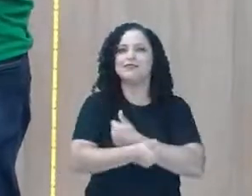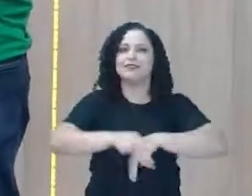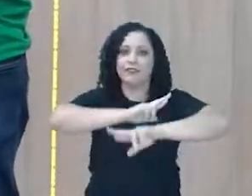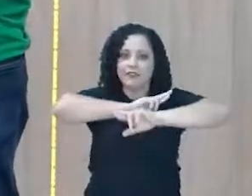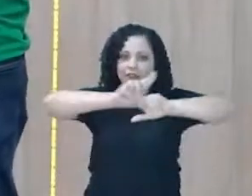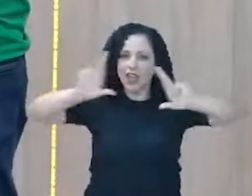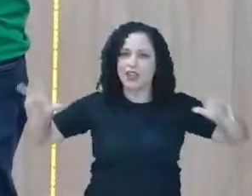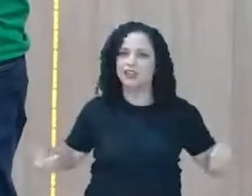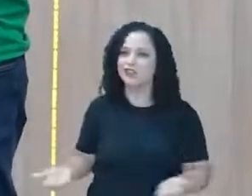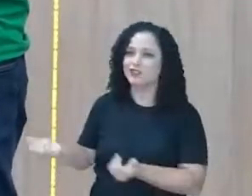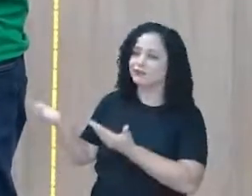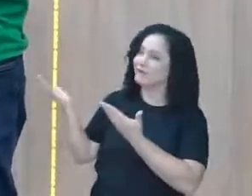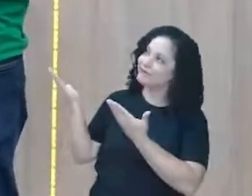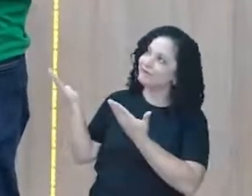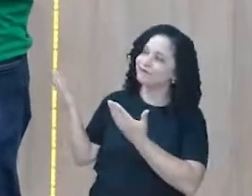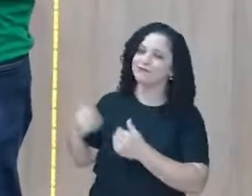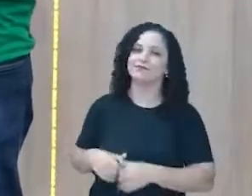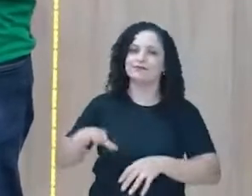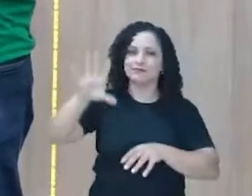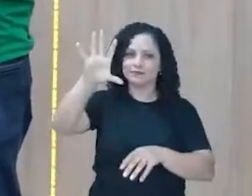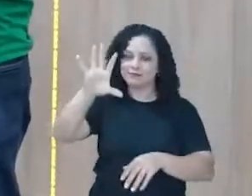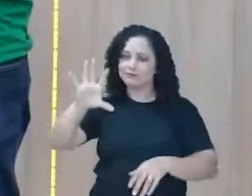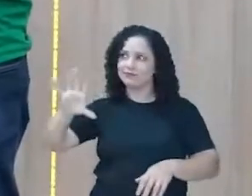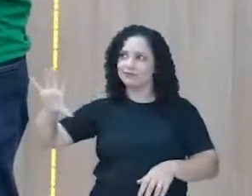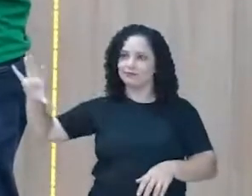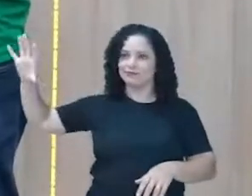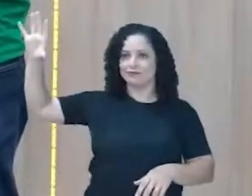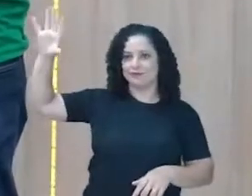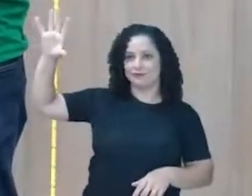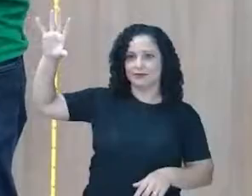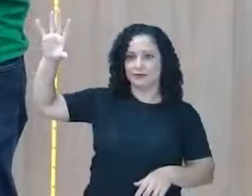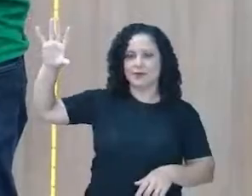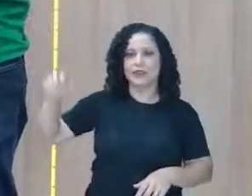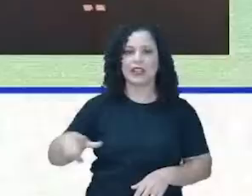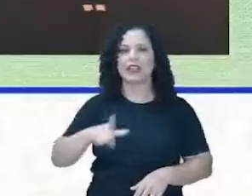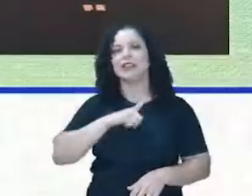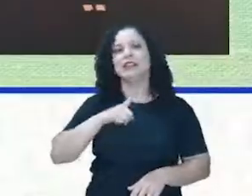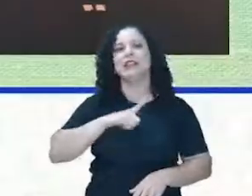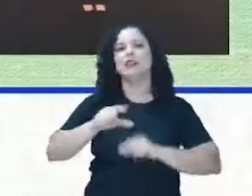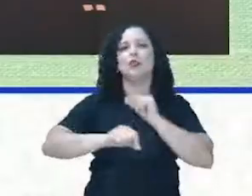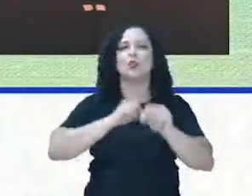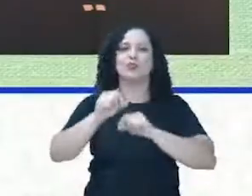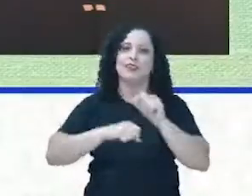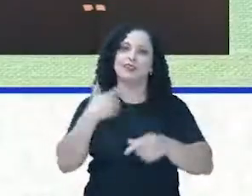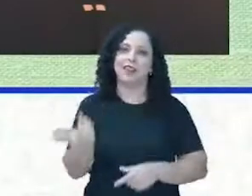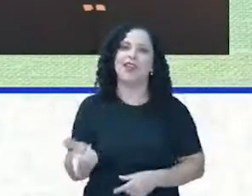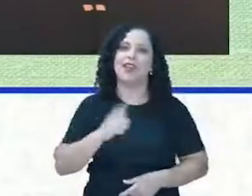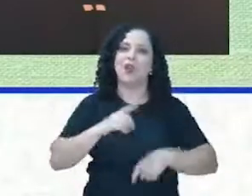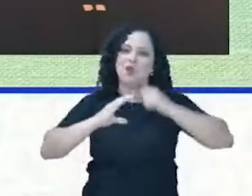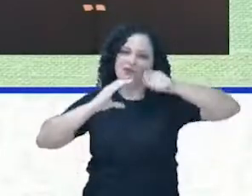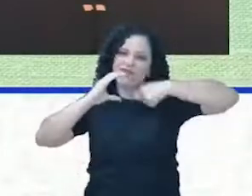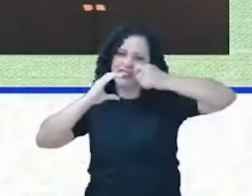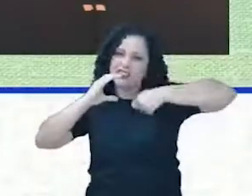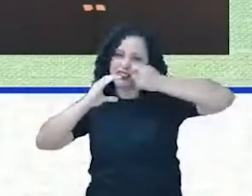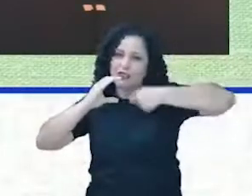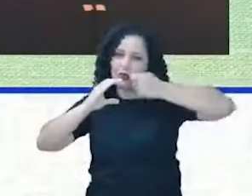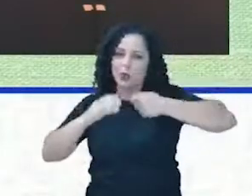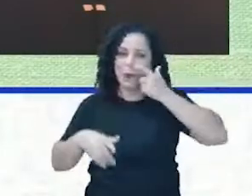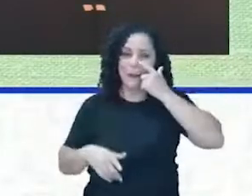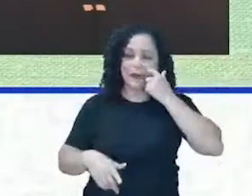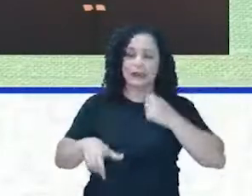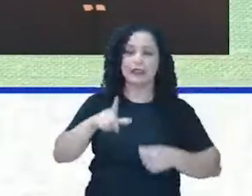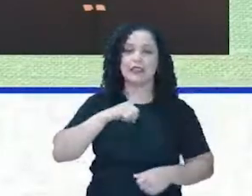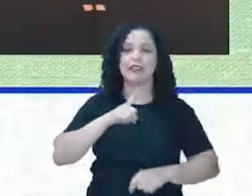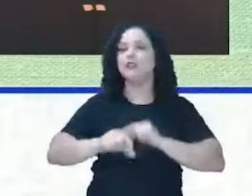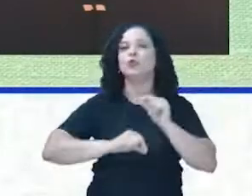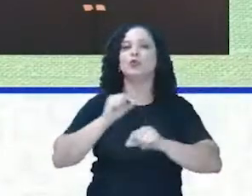diferentes. À nossa esquerda, nós temos não é nem uma foto, né? Um GIF, né? Um mini vídeo, tá? Então,